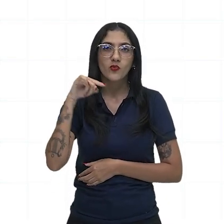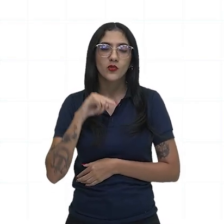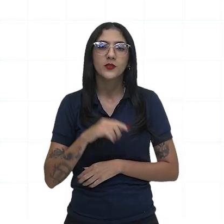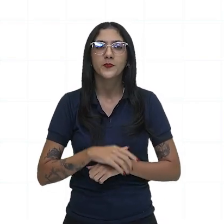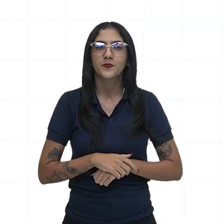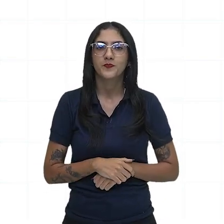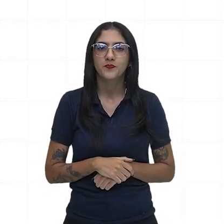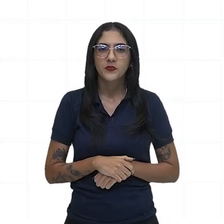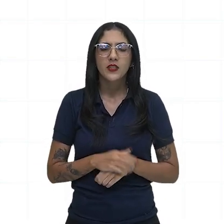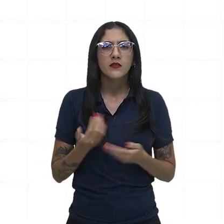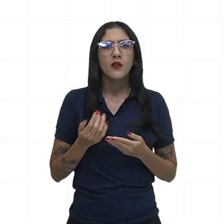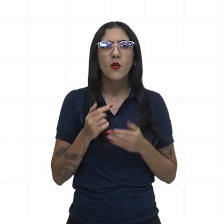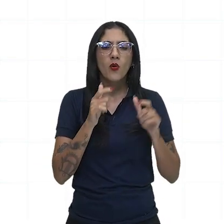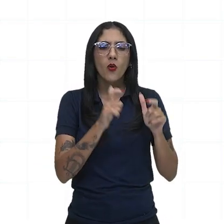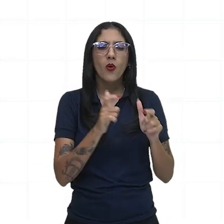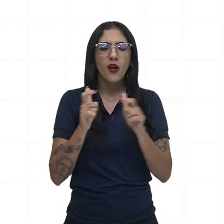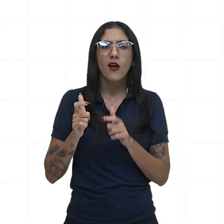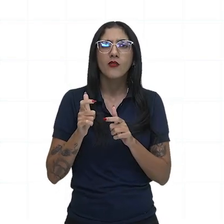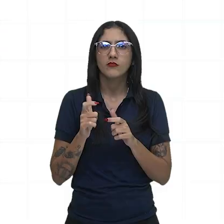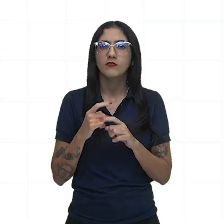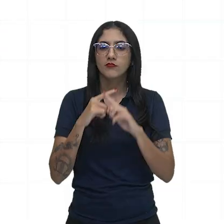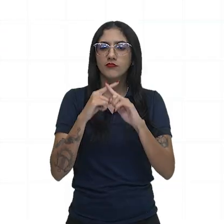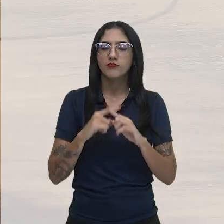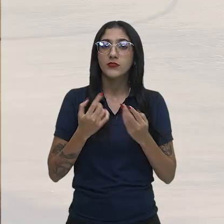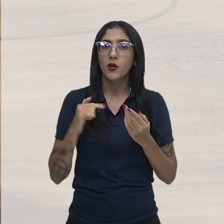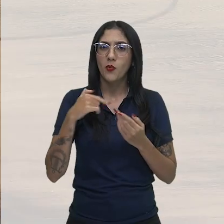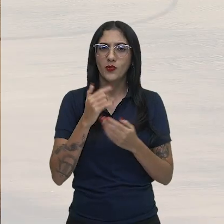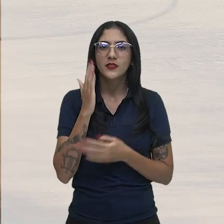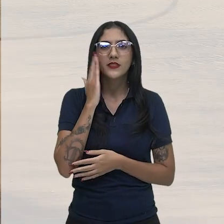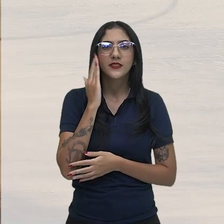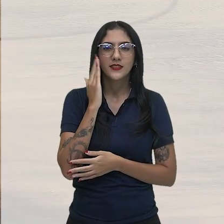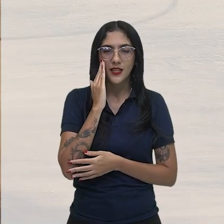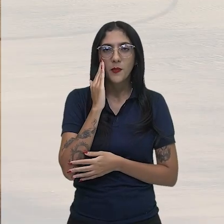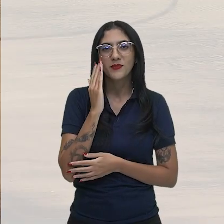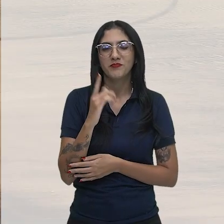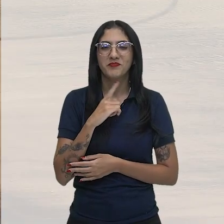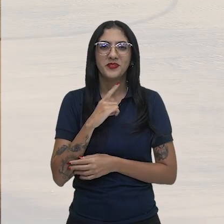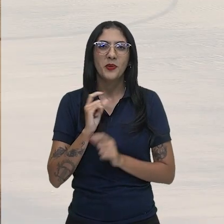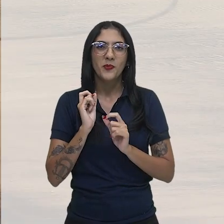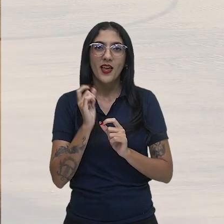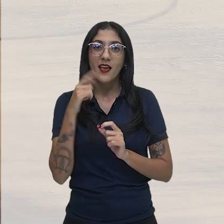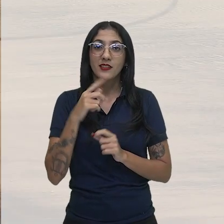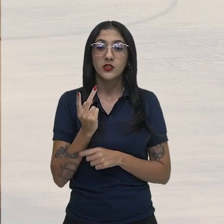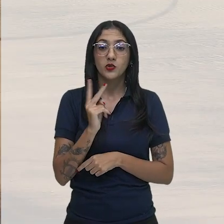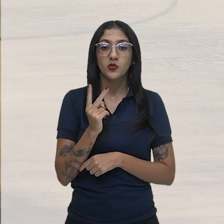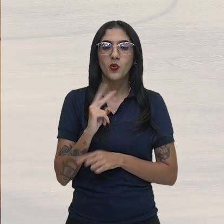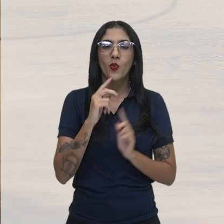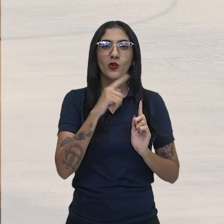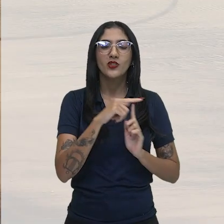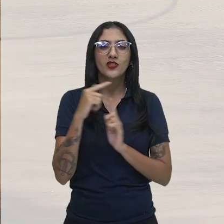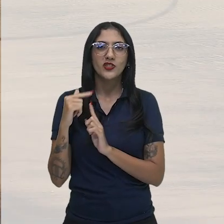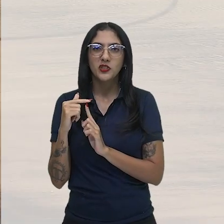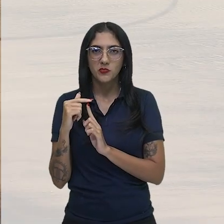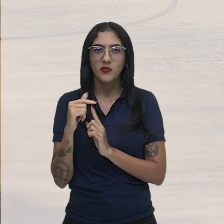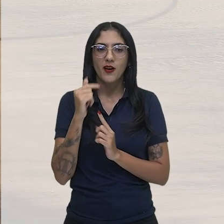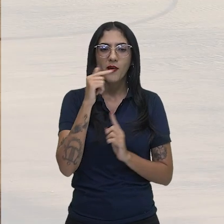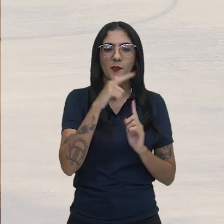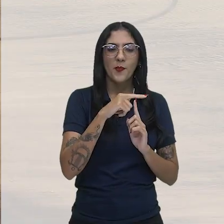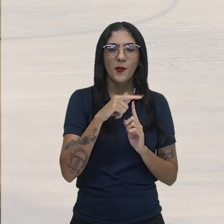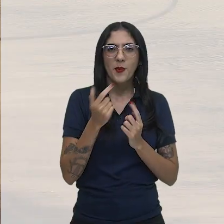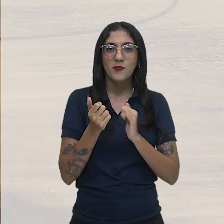sobre esse local de competição. A gente sabe que existem aí, né, essas duas lutas, a luta